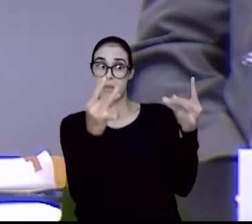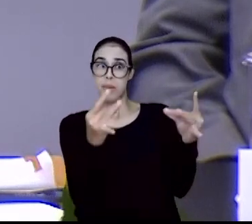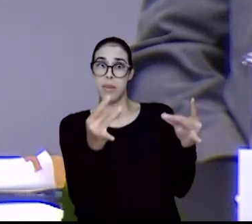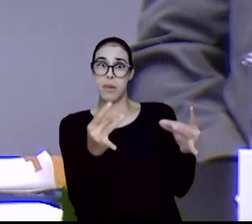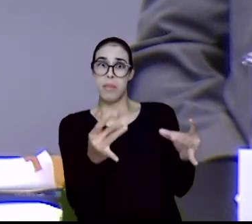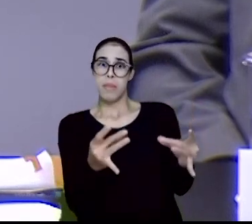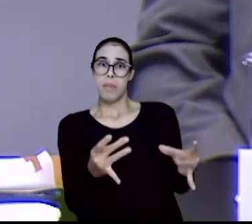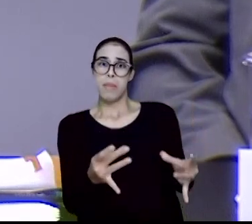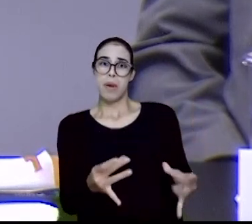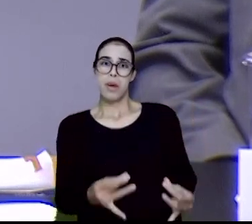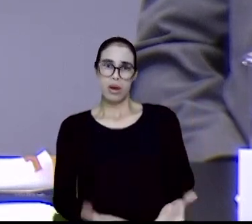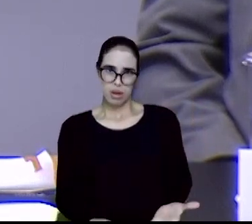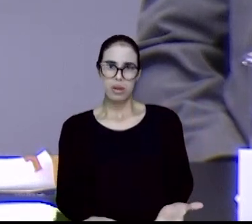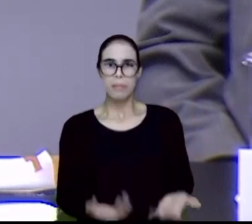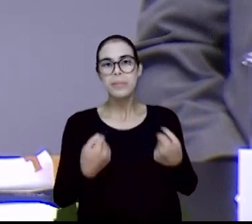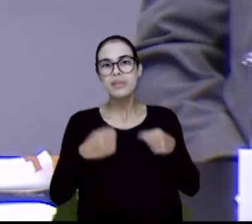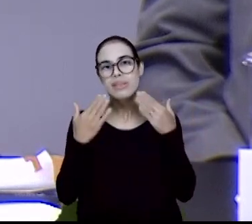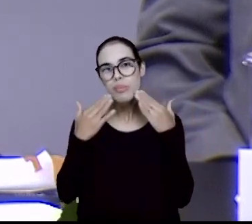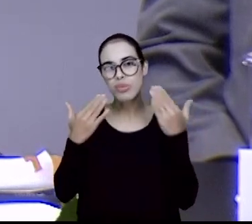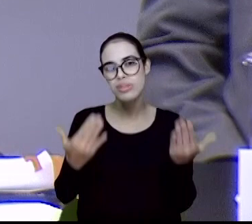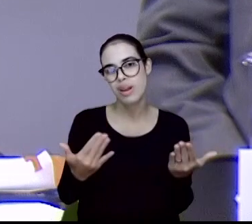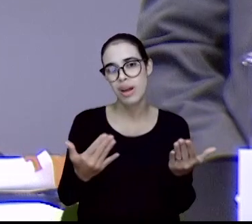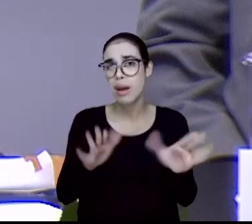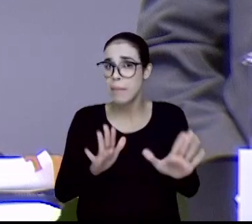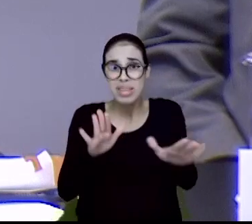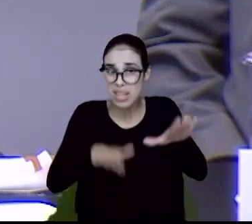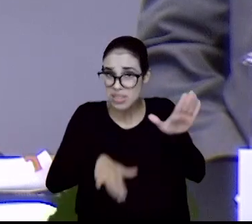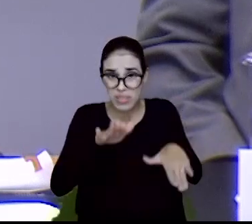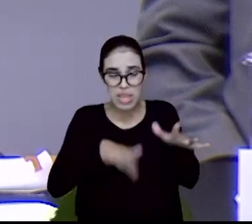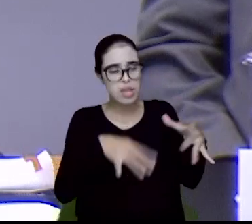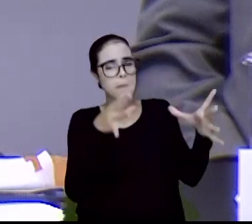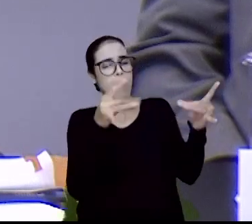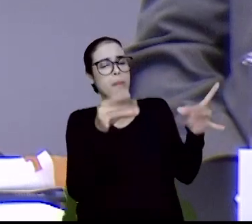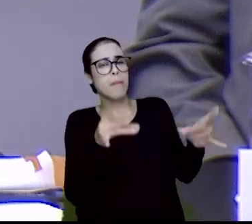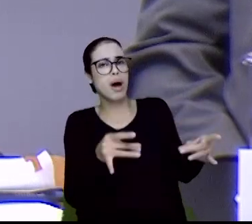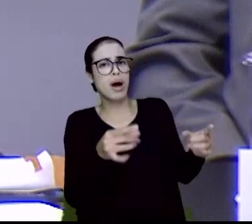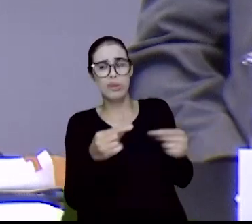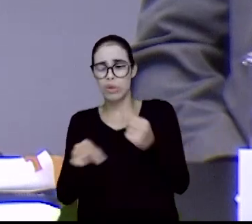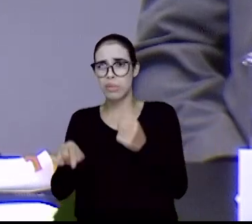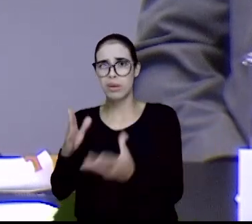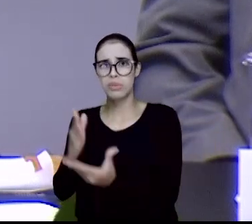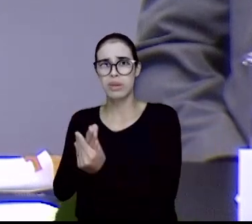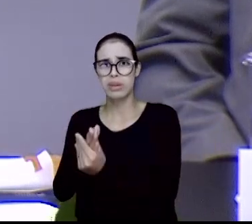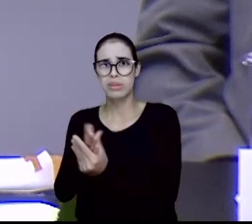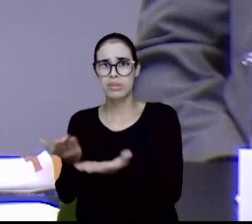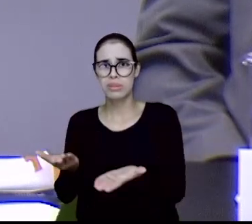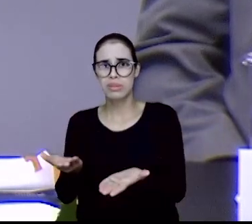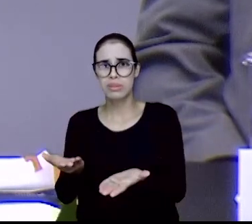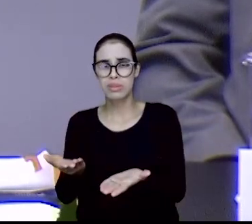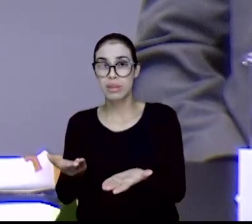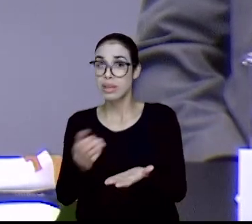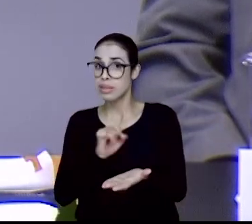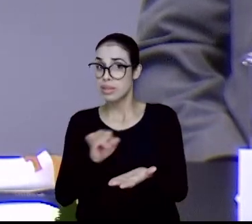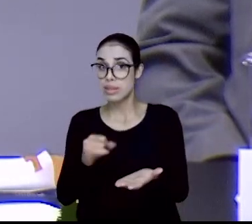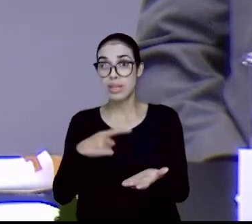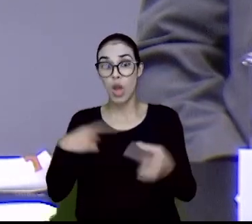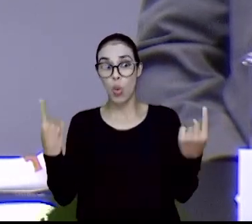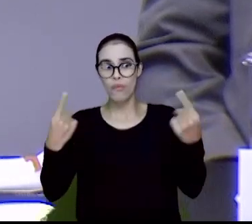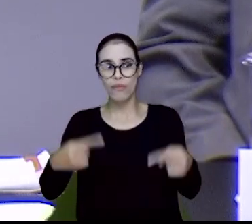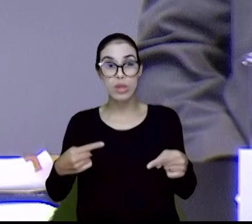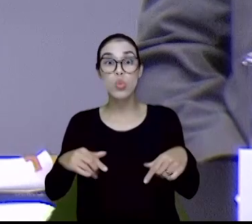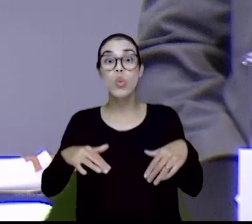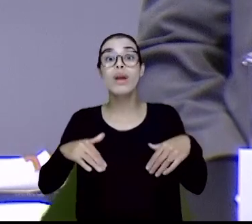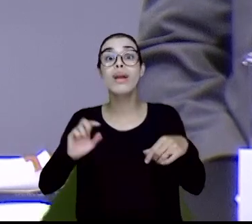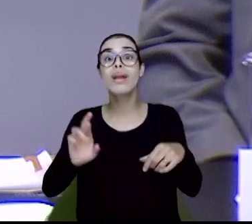outras, inclusive as que não interessam para a solução do caso concreto. Portanto, se você está discutindo uma questão de conflito de competências, o